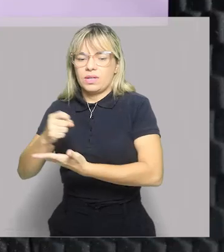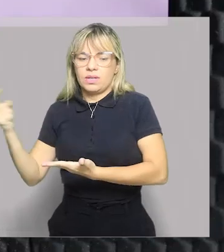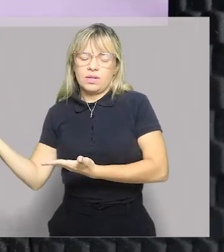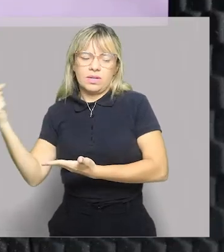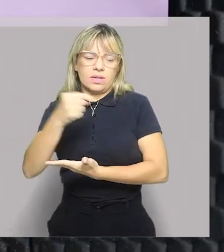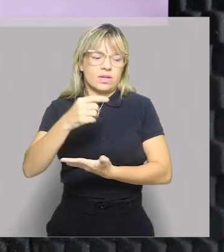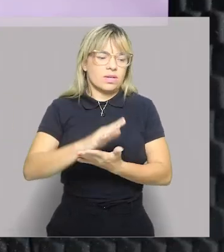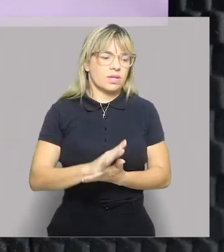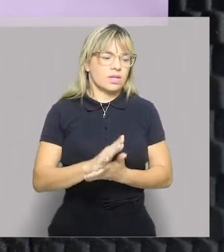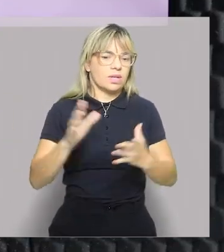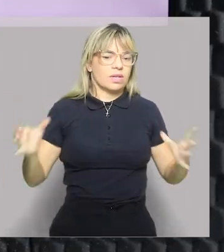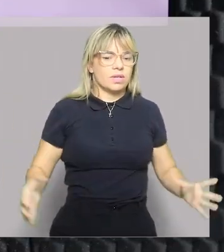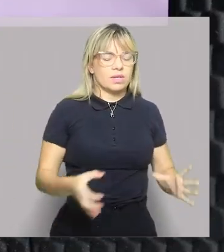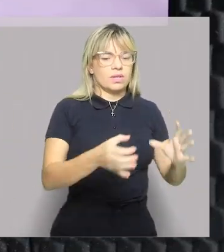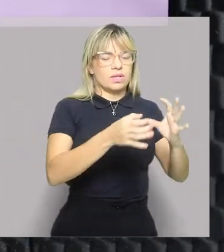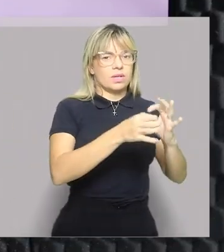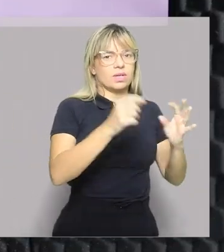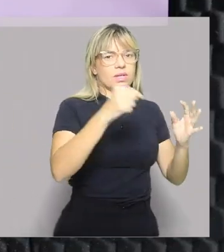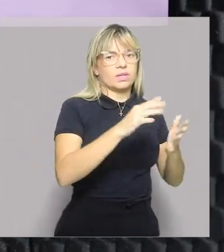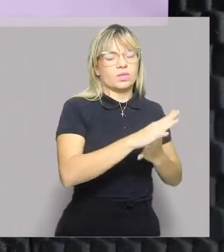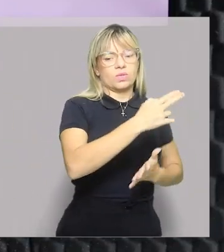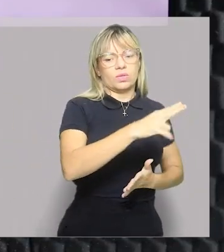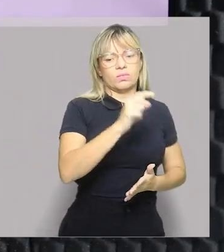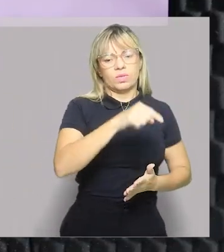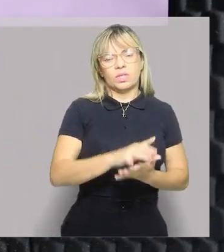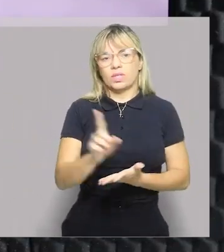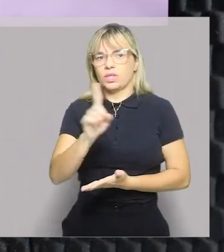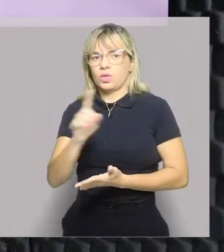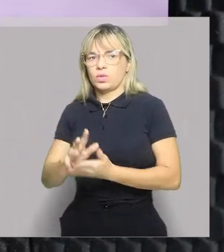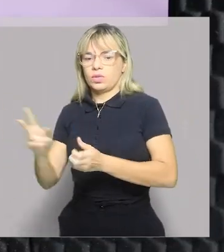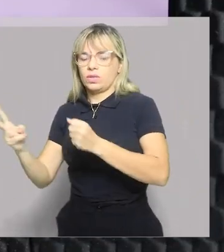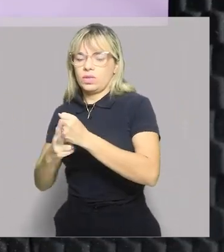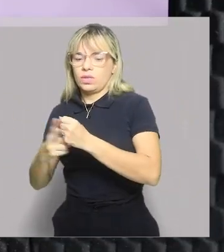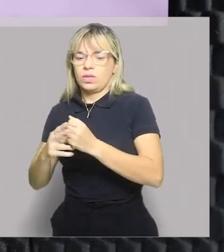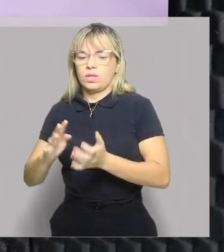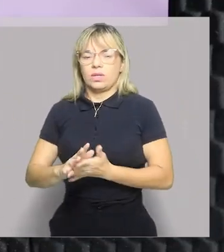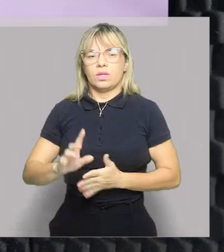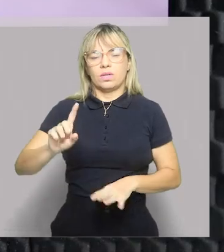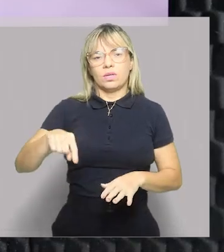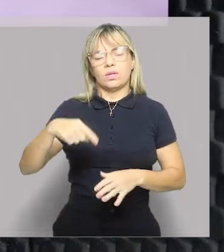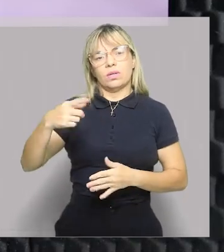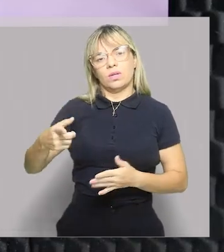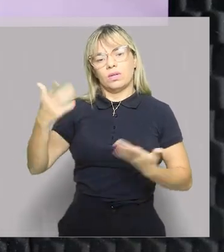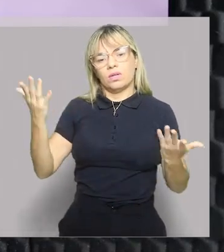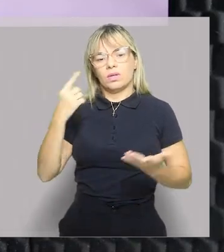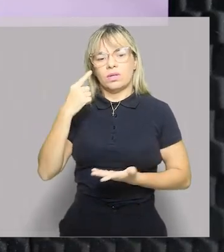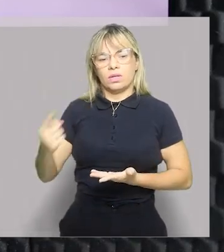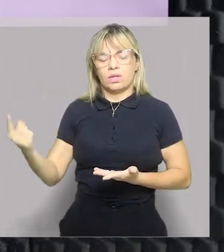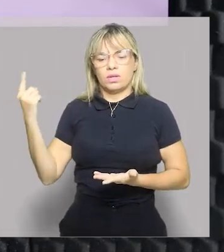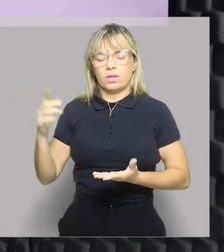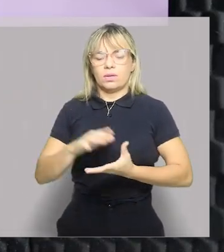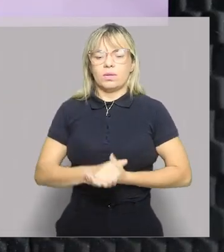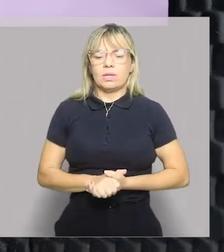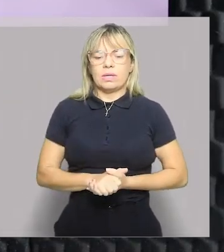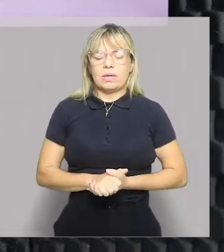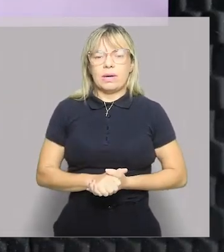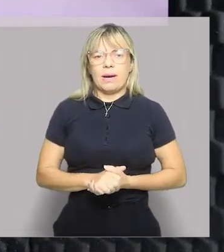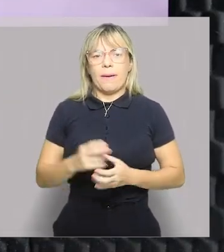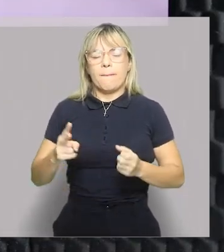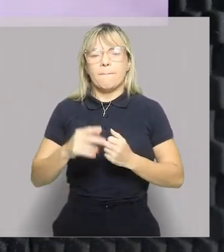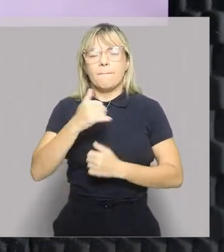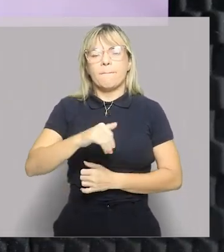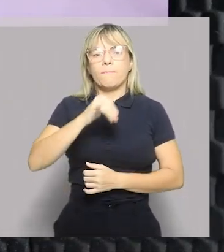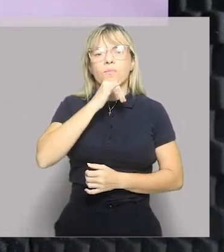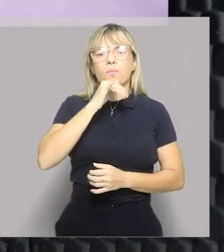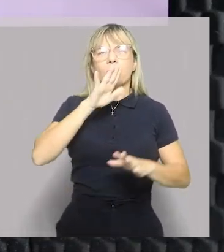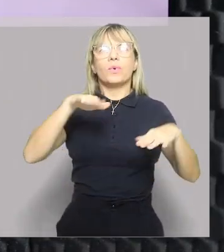recai não sobre o verbo. Se fosse um outro verbo, a essência do enunciado recairia sobre ele. Por exemplo,